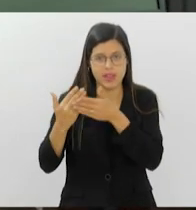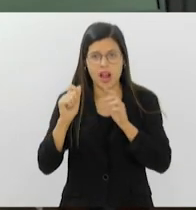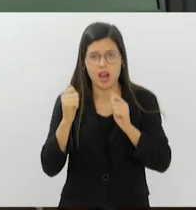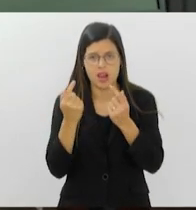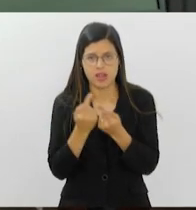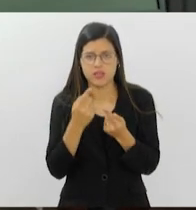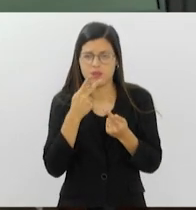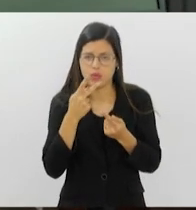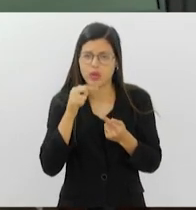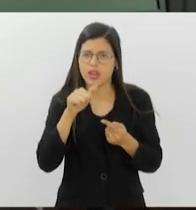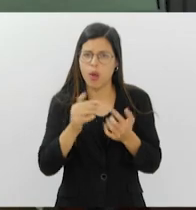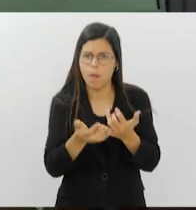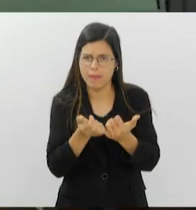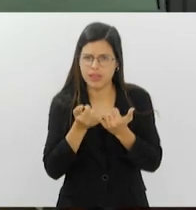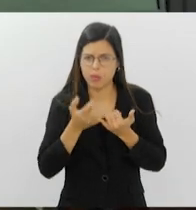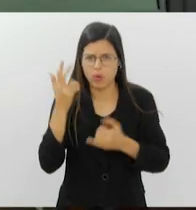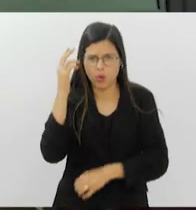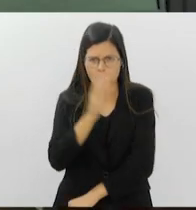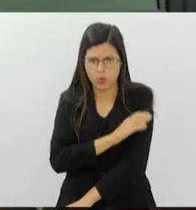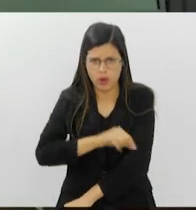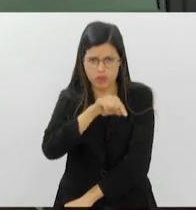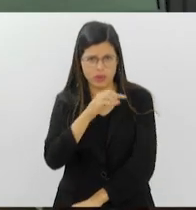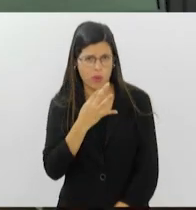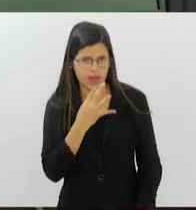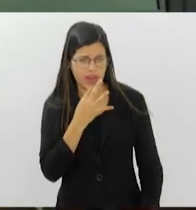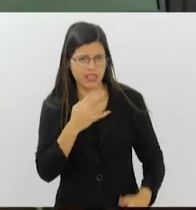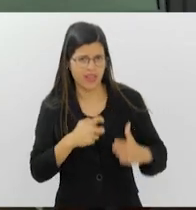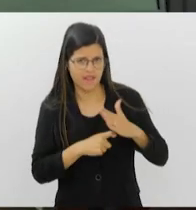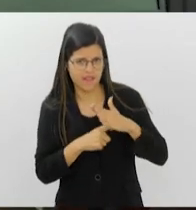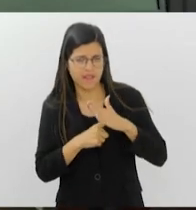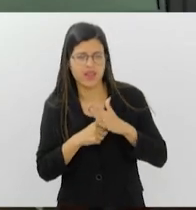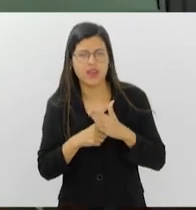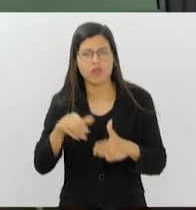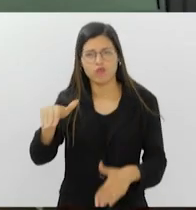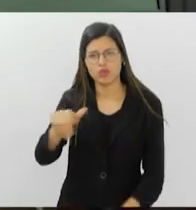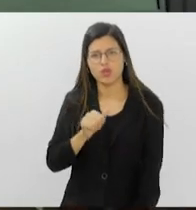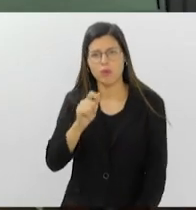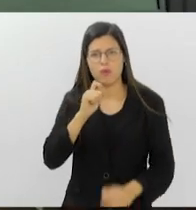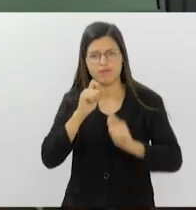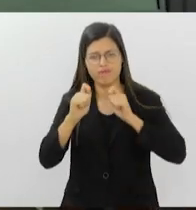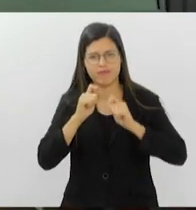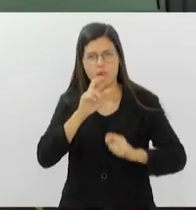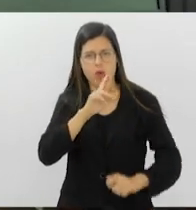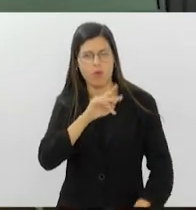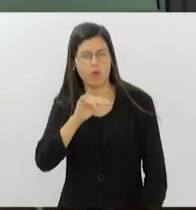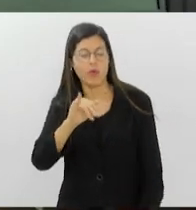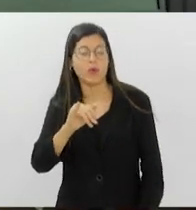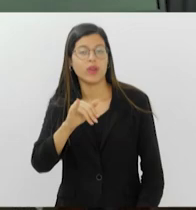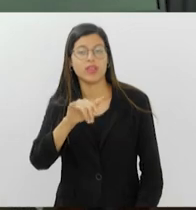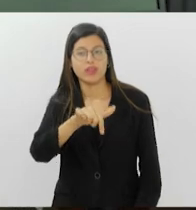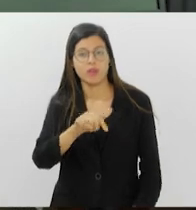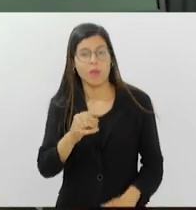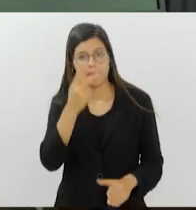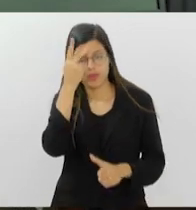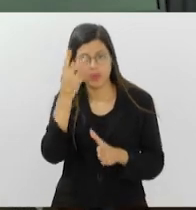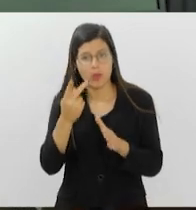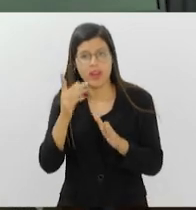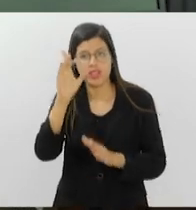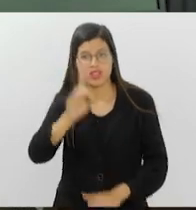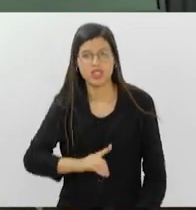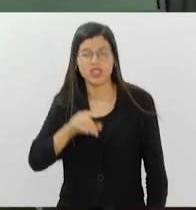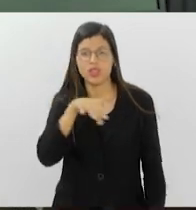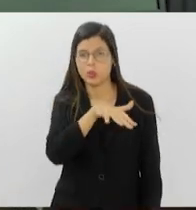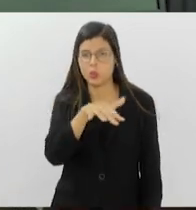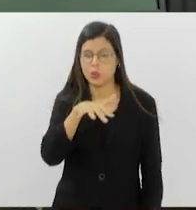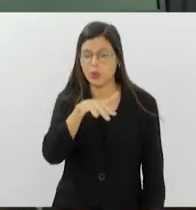imaterial Mas você já conhece a feira eu vou chamar o repórter Rui Guilherme que está com um dos fundadores e diretor geral da Flup